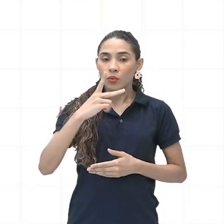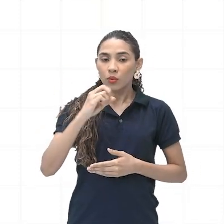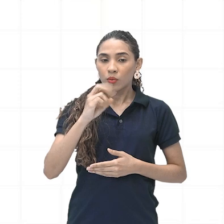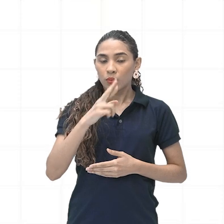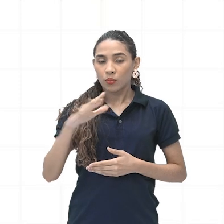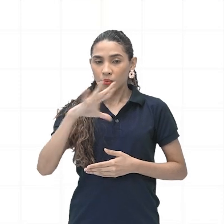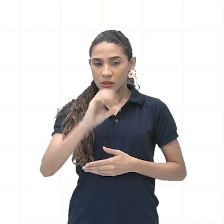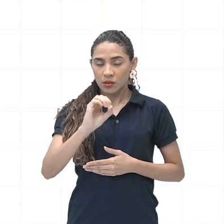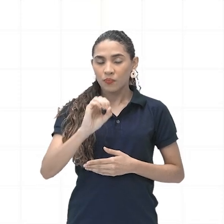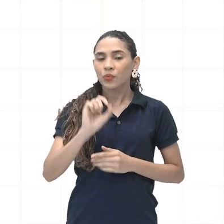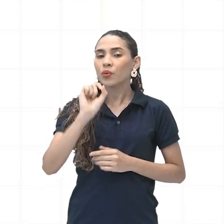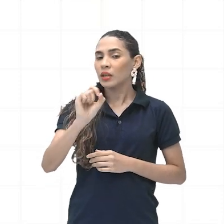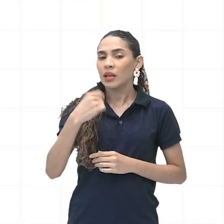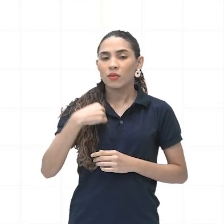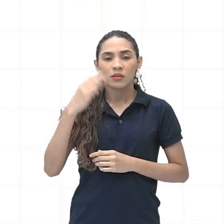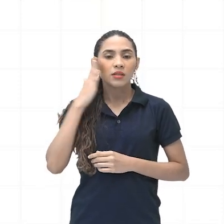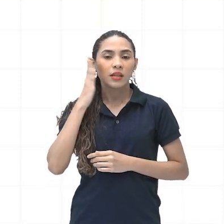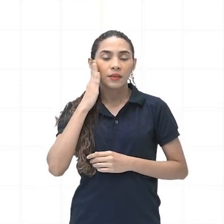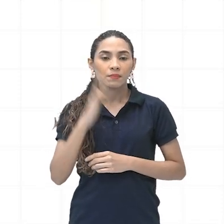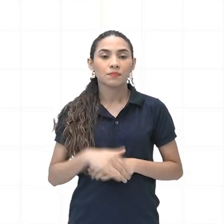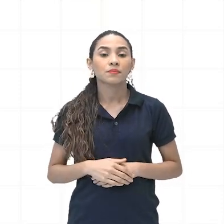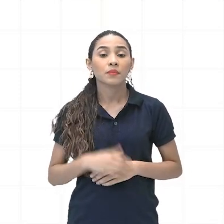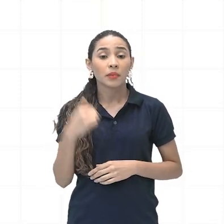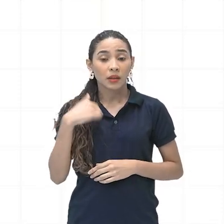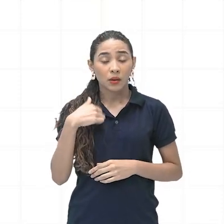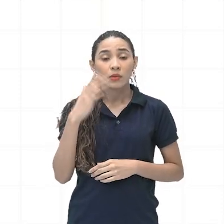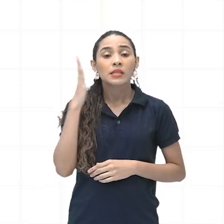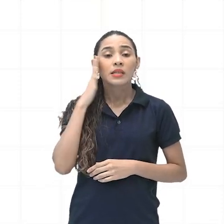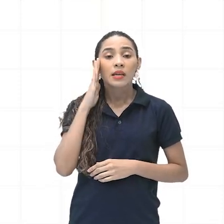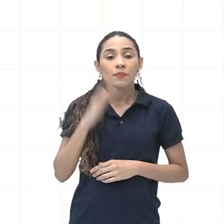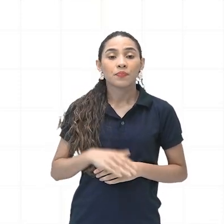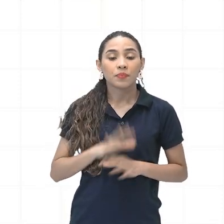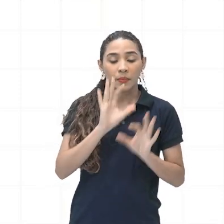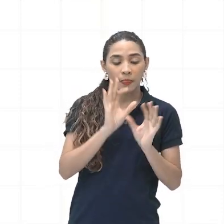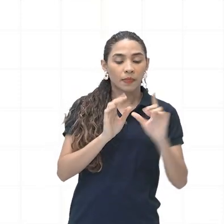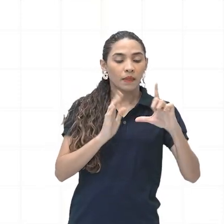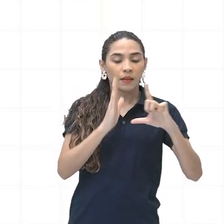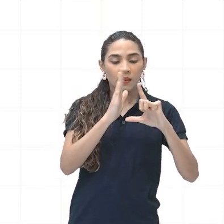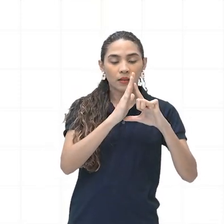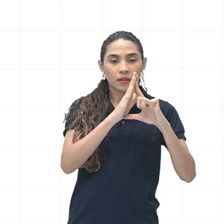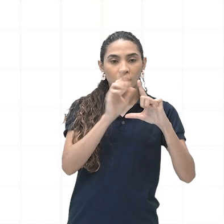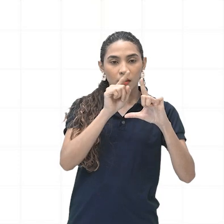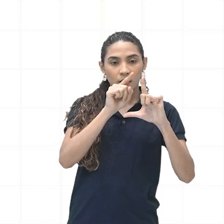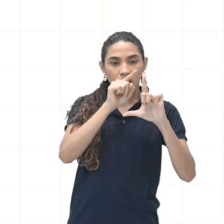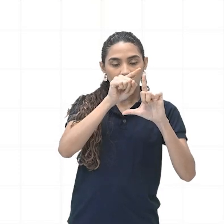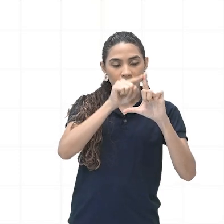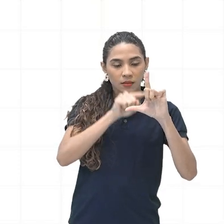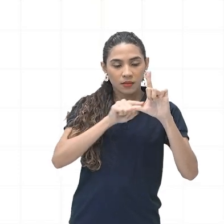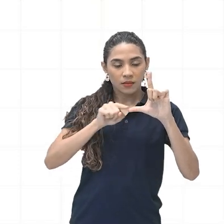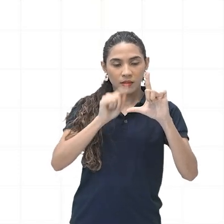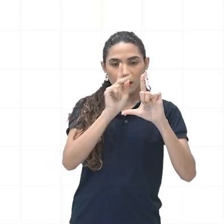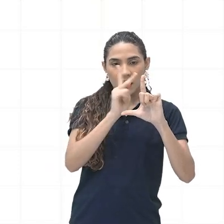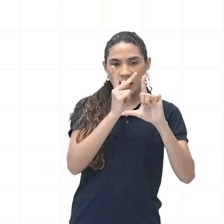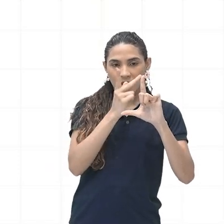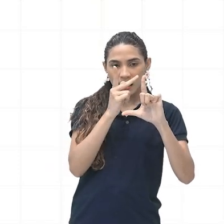professor? Eu sei o seguinte, ó, que o H do maior vai estar para o M,